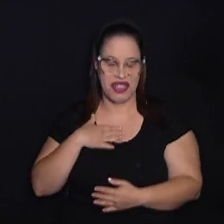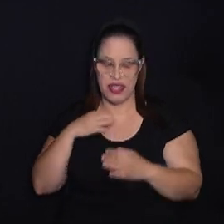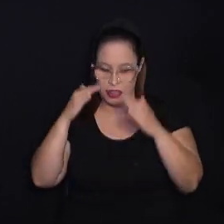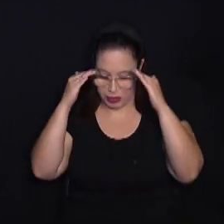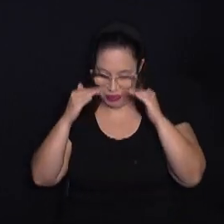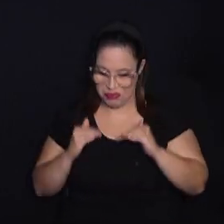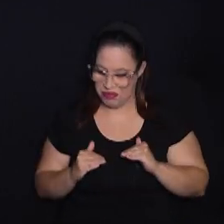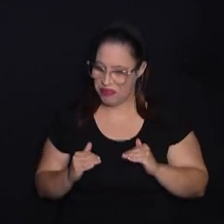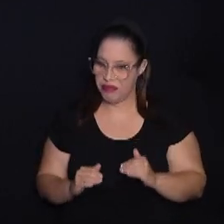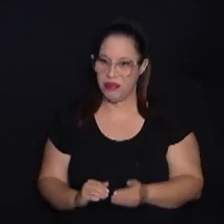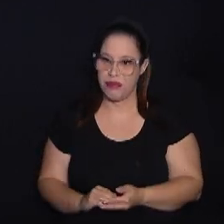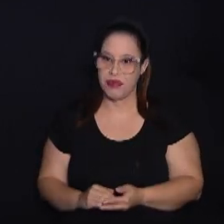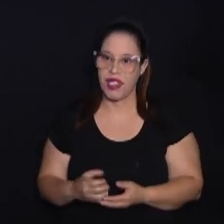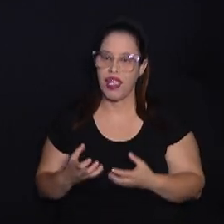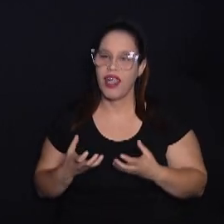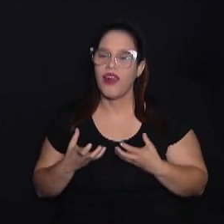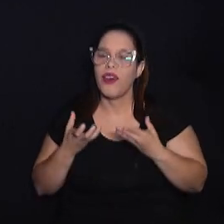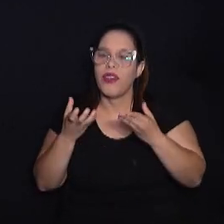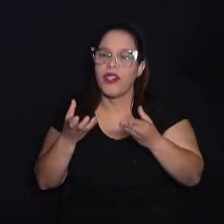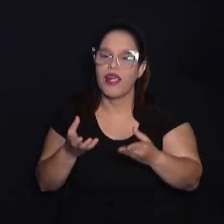resolvi contar uma história.